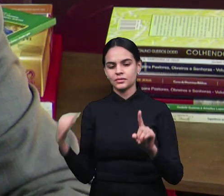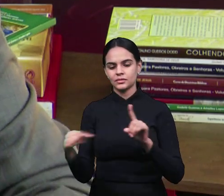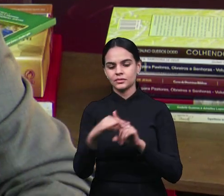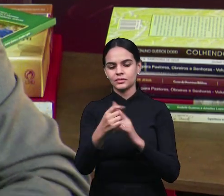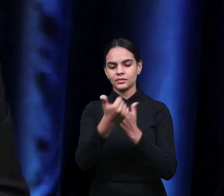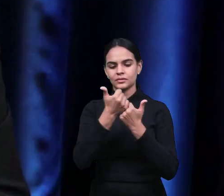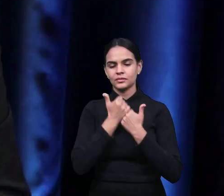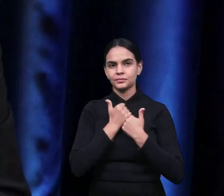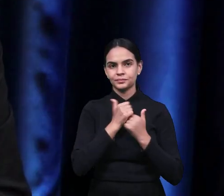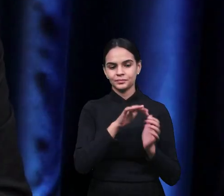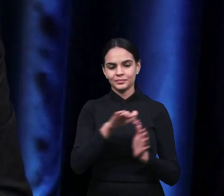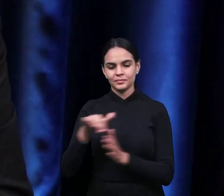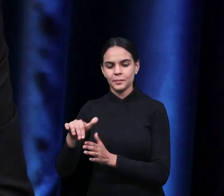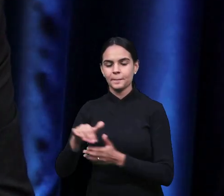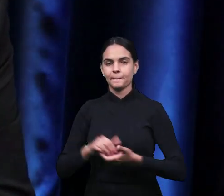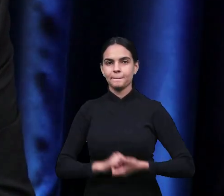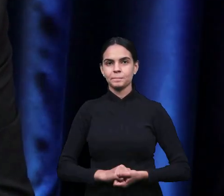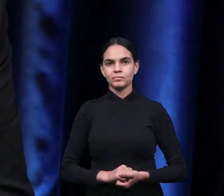Sim.